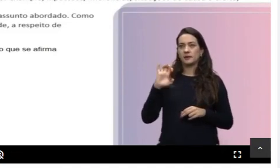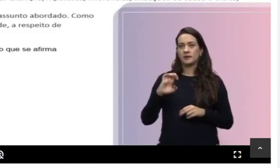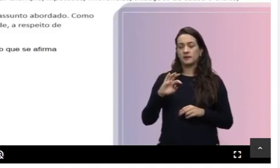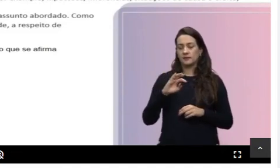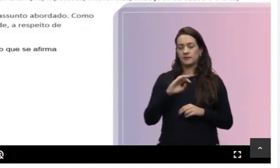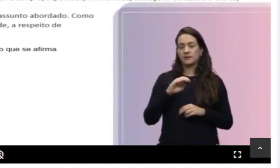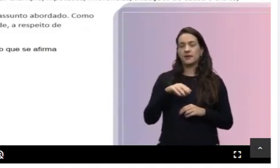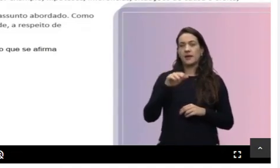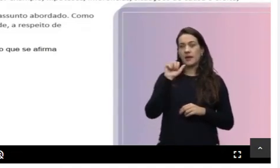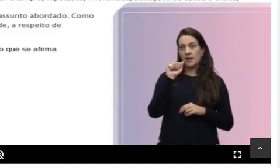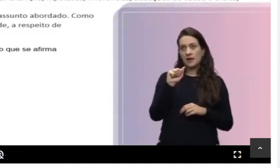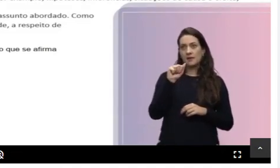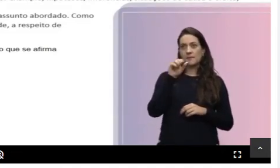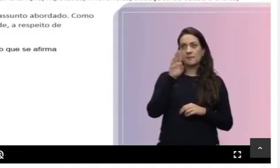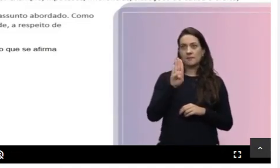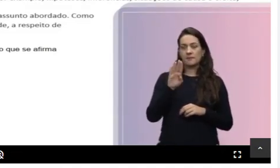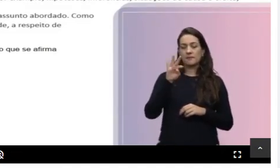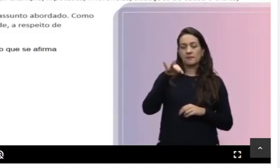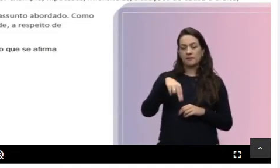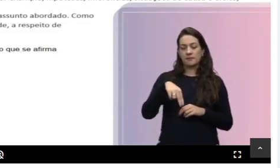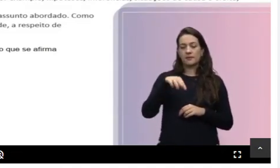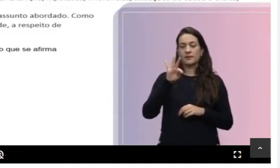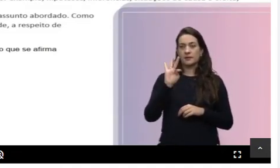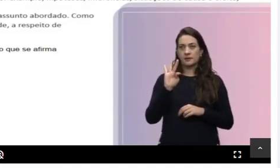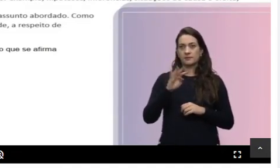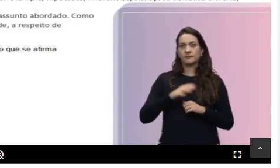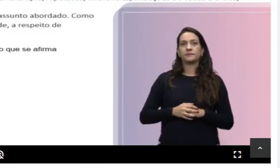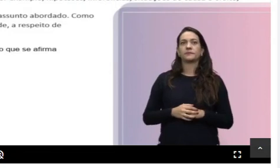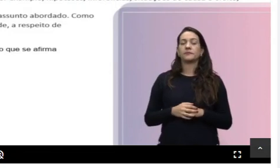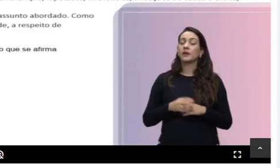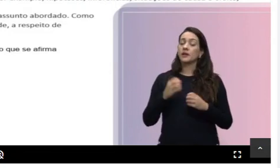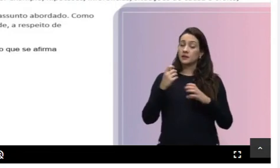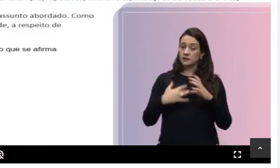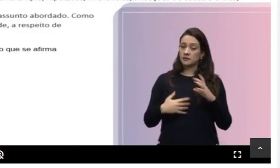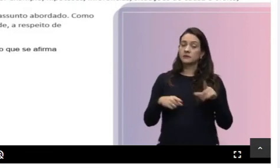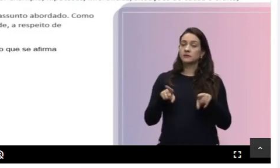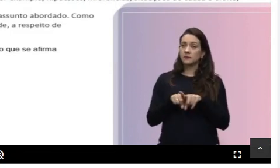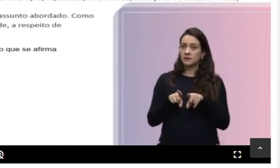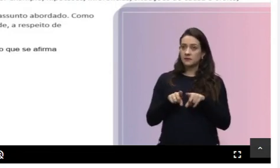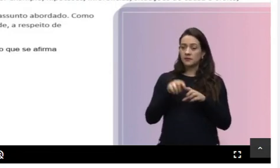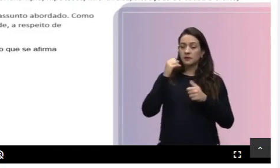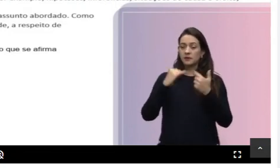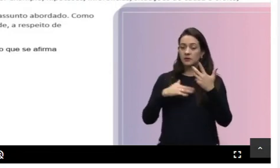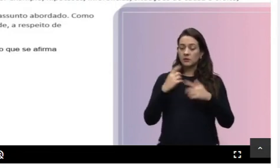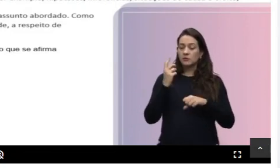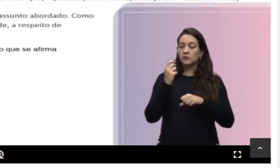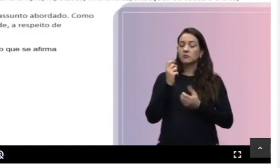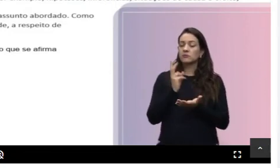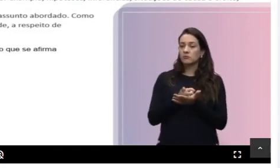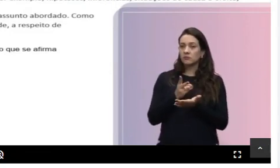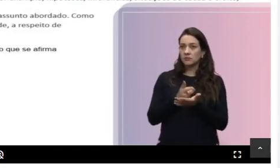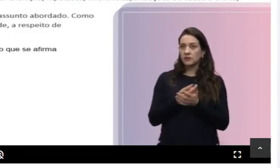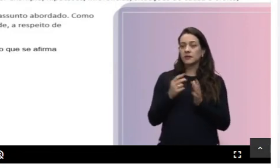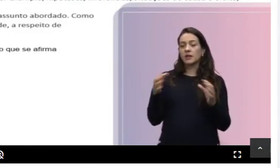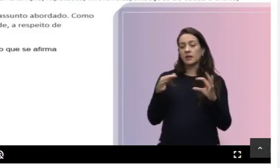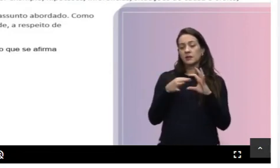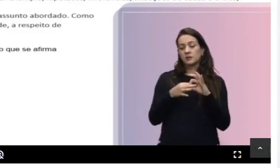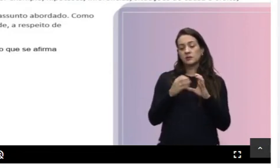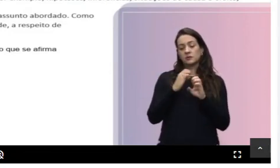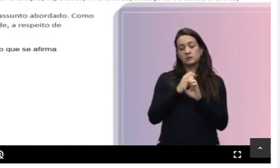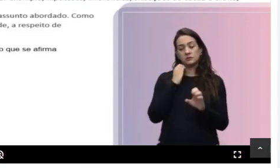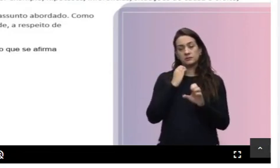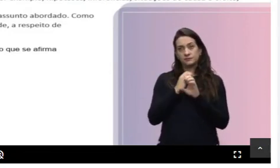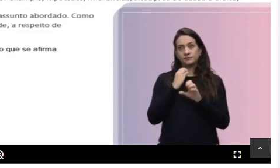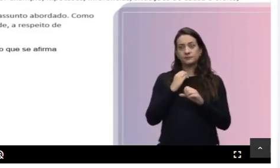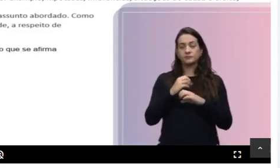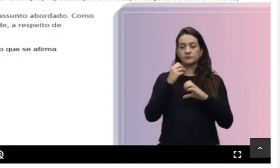Sim, né? Aqui também seria uma característica do argumento concreto bem relacionada à área de engenharia. Então, de fato, aqui também